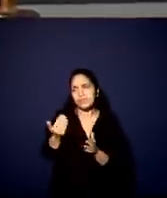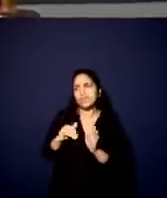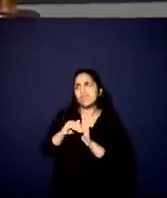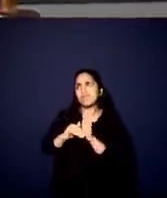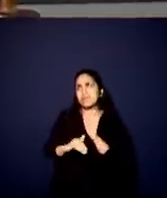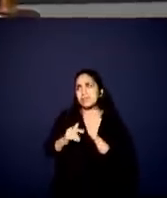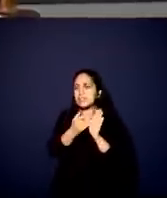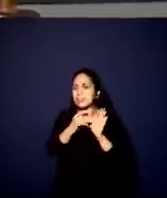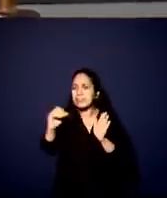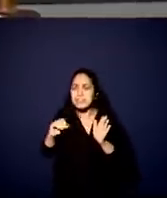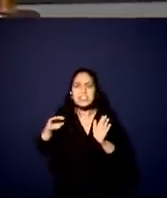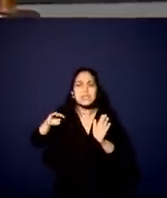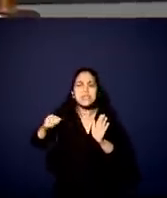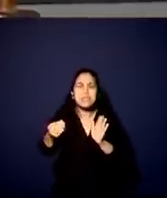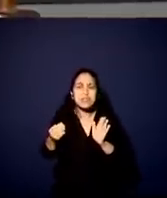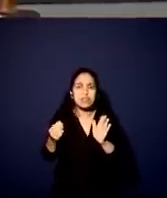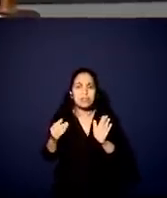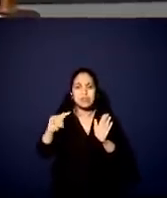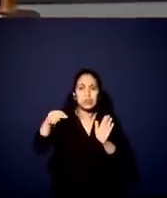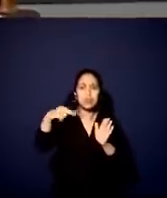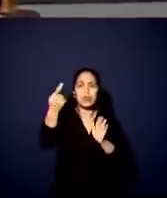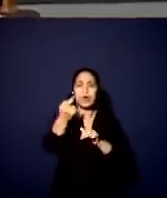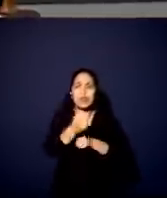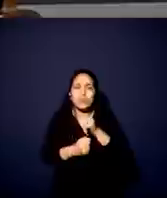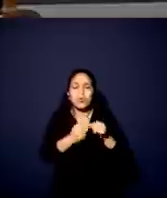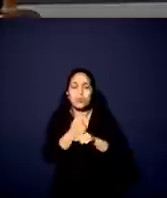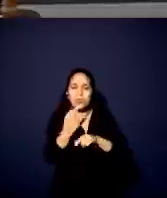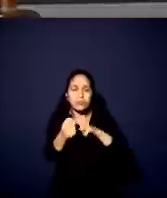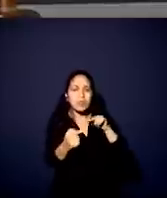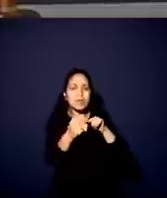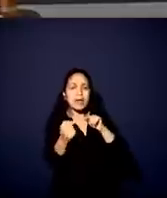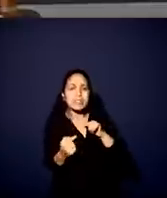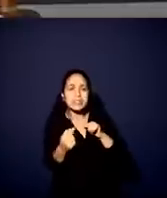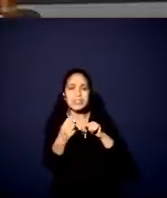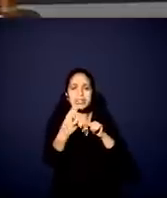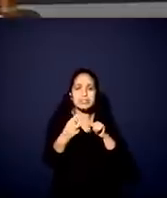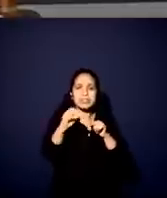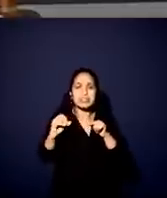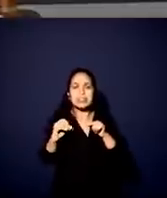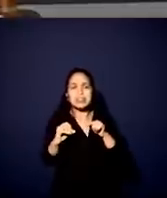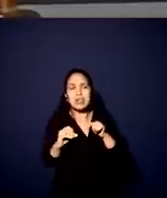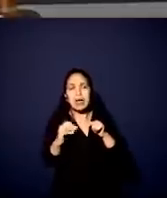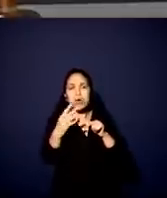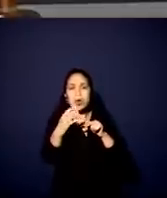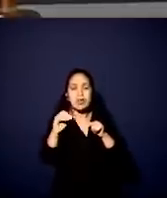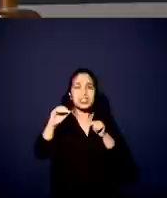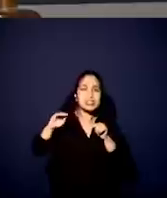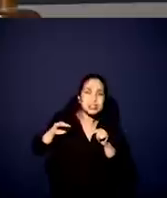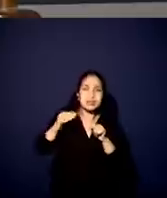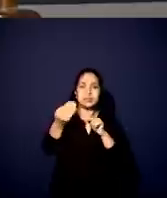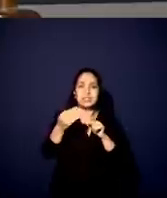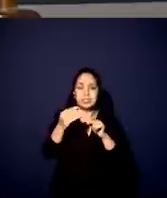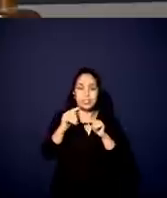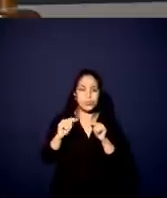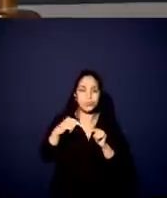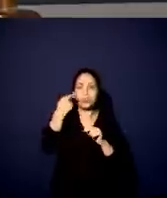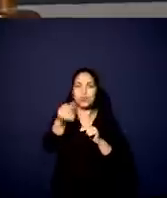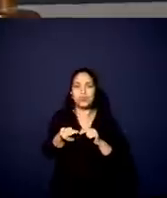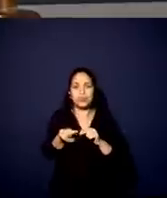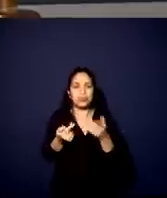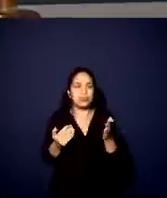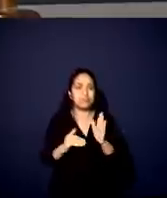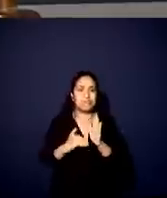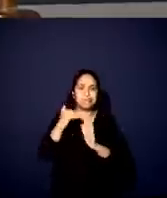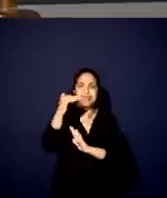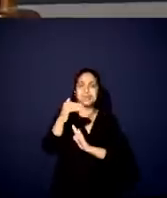é sendo no próximo ano a meta do meu défice é 30 40 B no ano seguinte eu tô com super arte de 20 b então